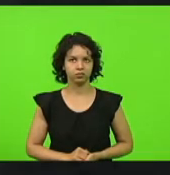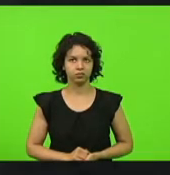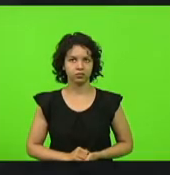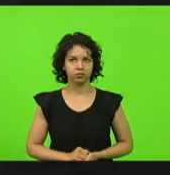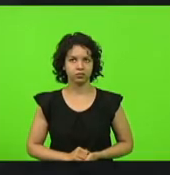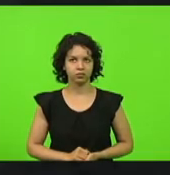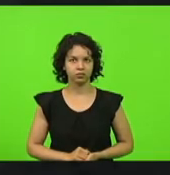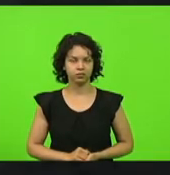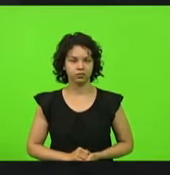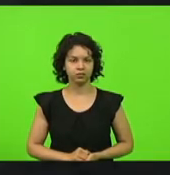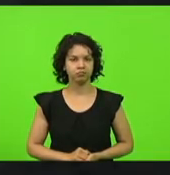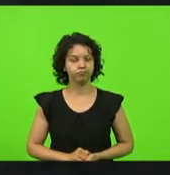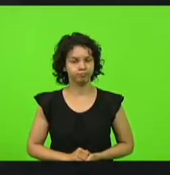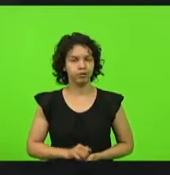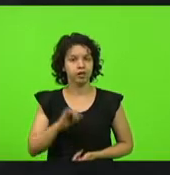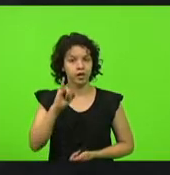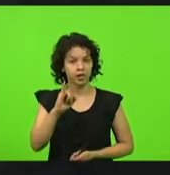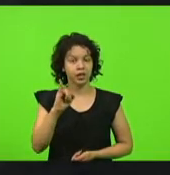Segundo o IBGE,